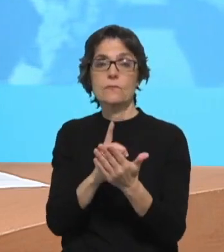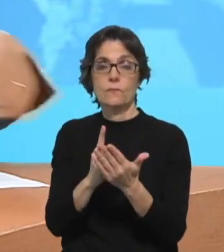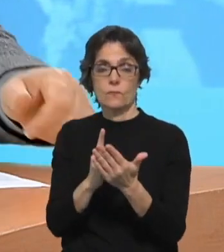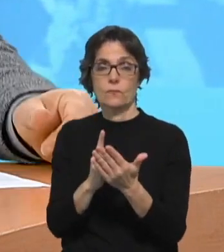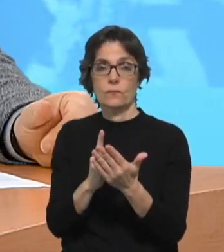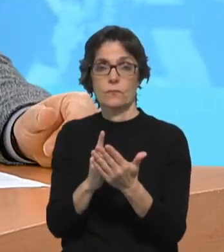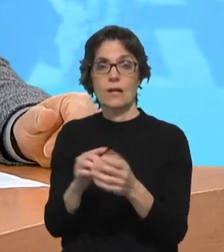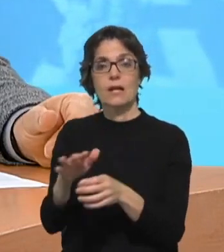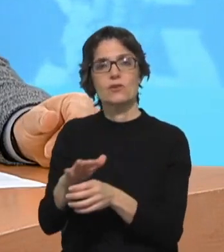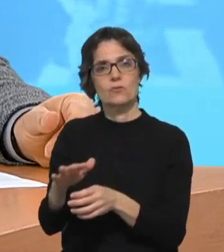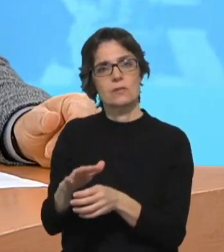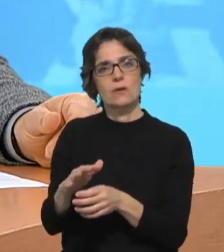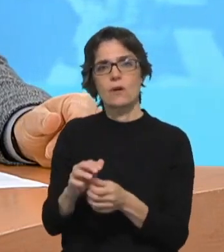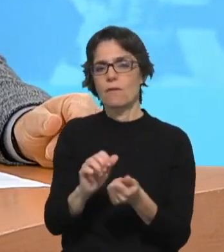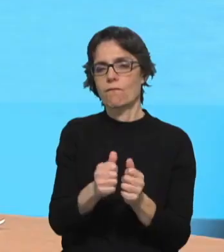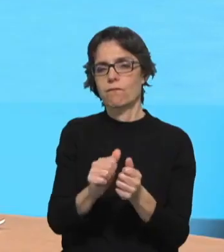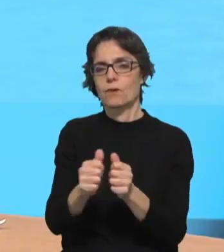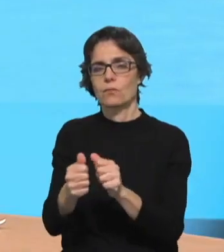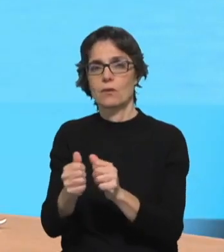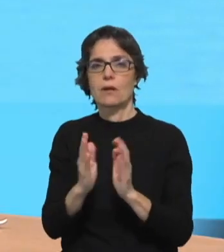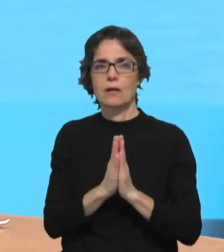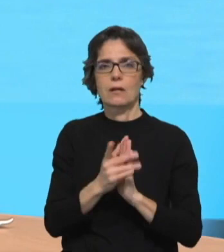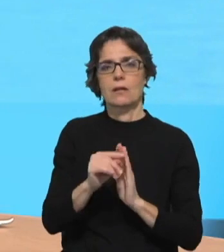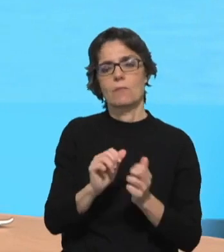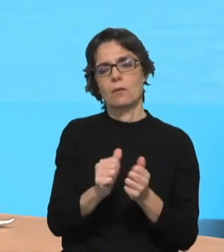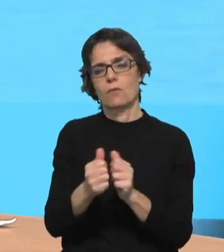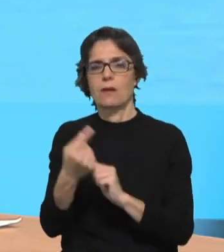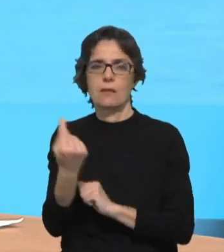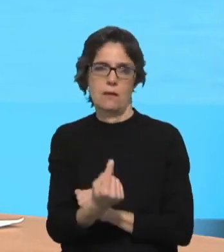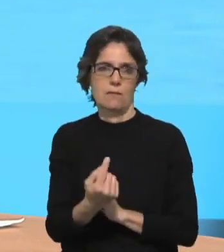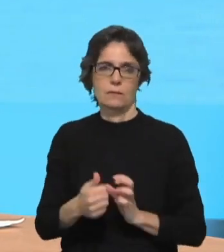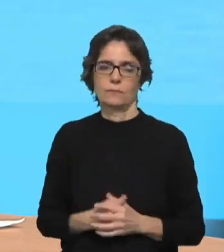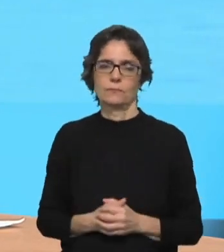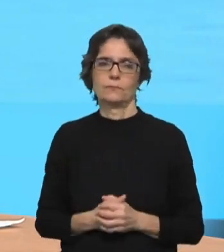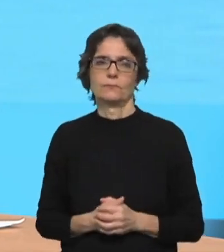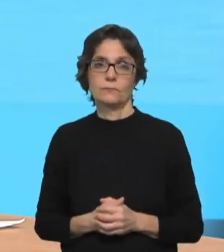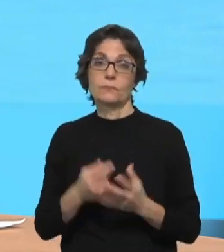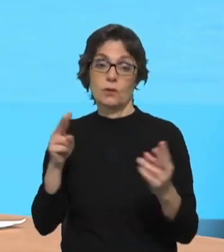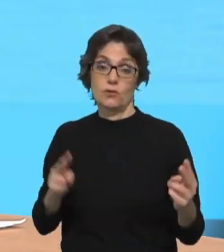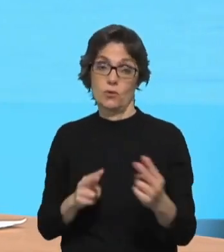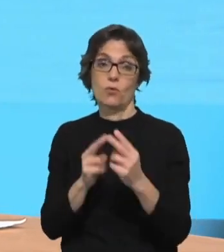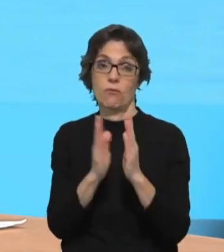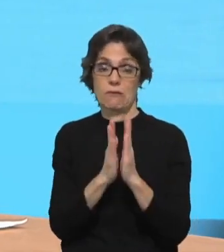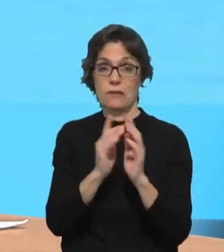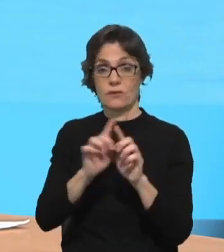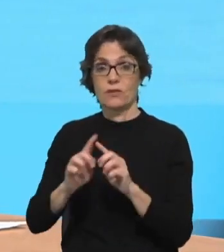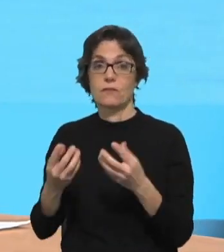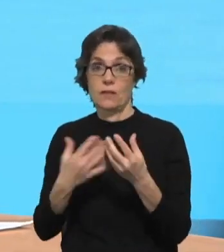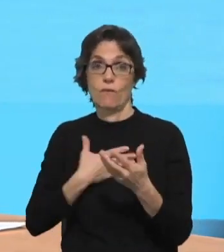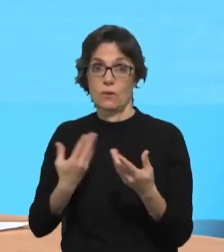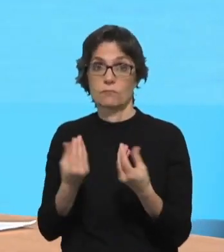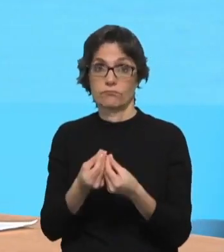pensar nesse contexto. O próprio momento de sínodo que a Igreja vive pode dar uma contribuição e uma ajuda